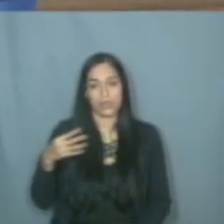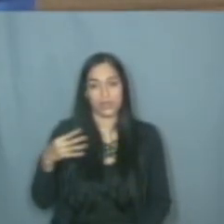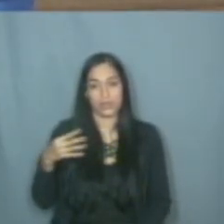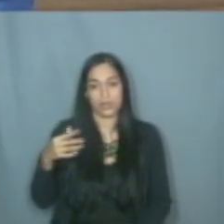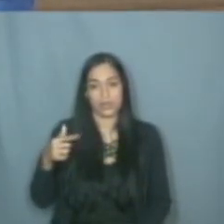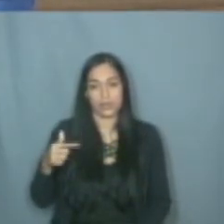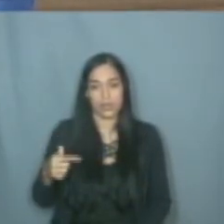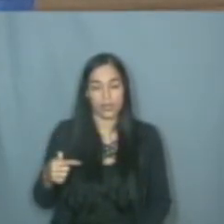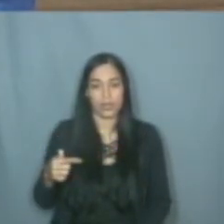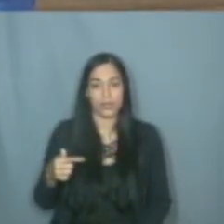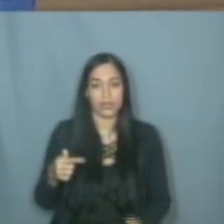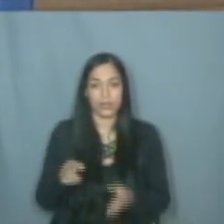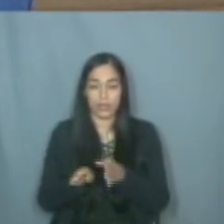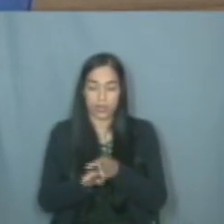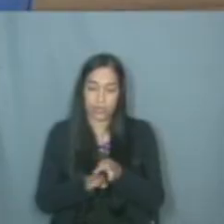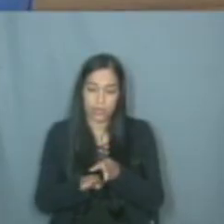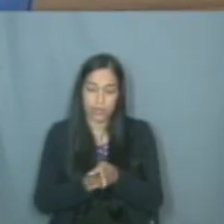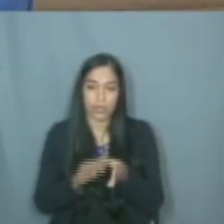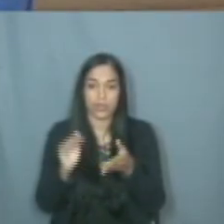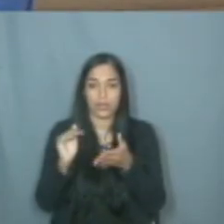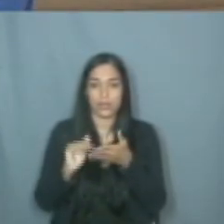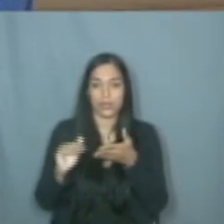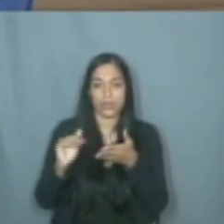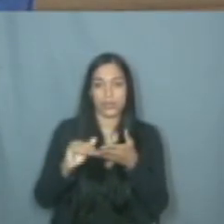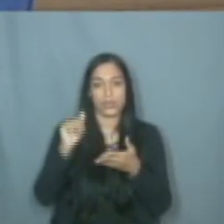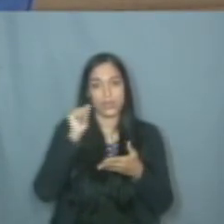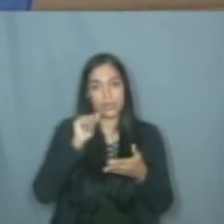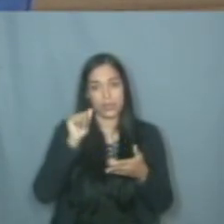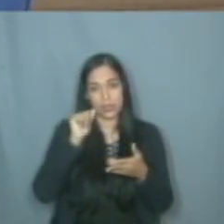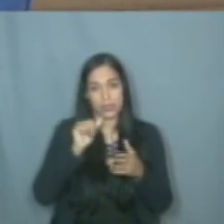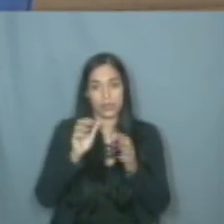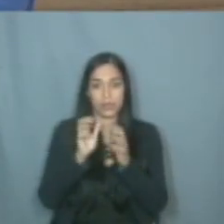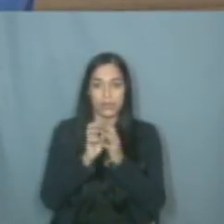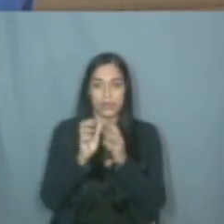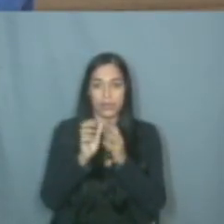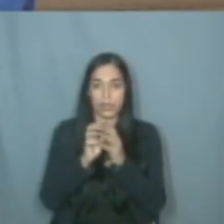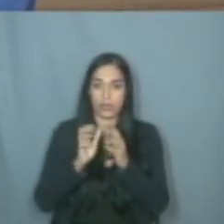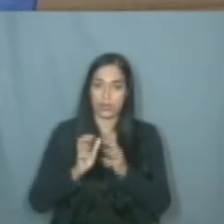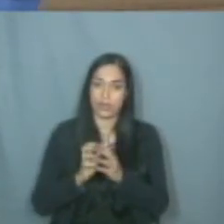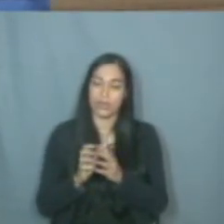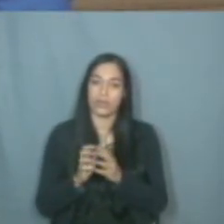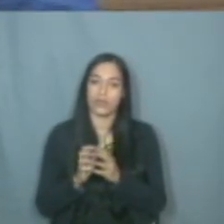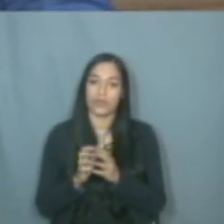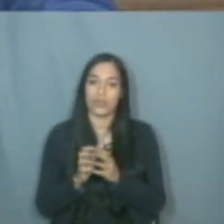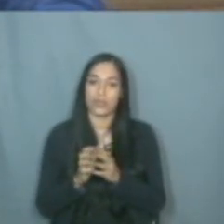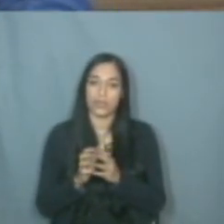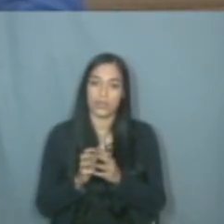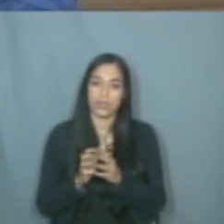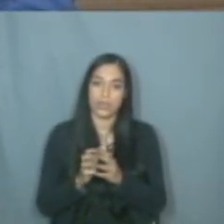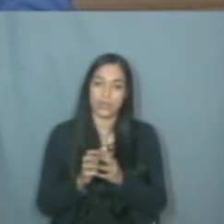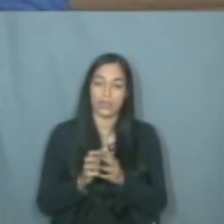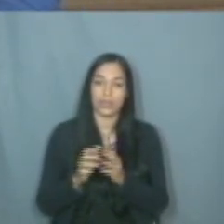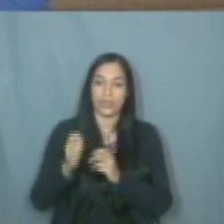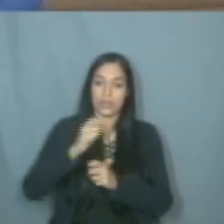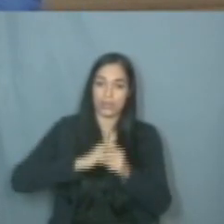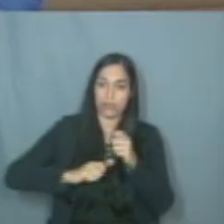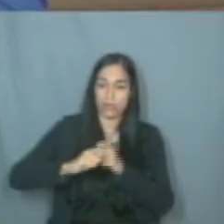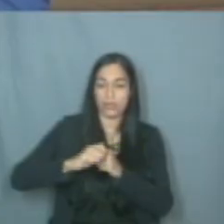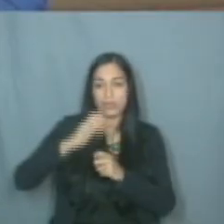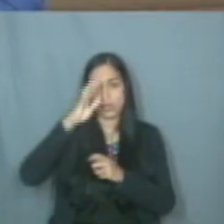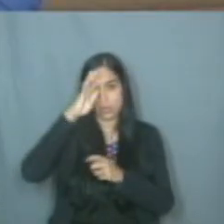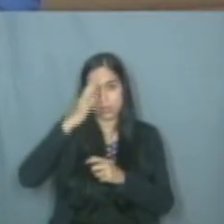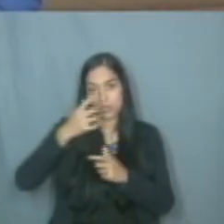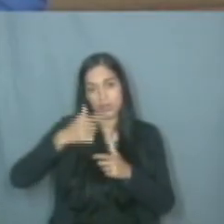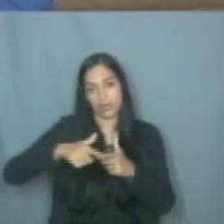7347, dirigindo indicação à Secretaria da Mulher do Recife para que sejam adotadas as medidas administrativas